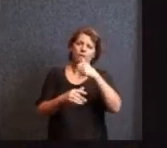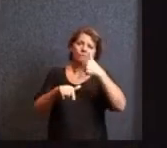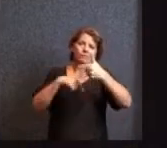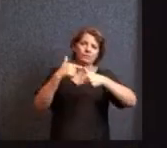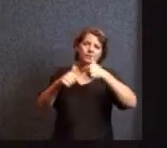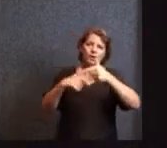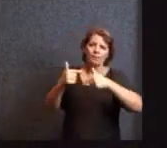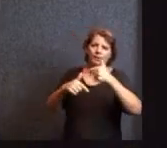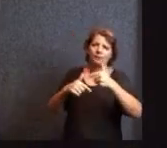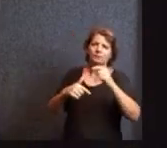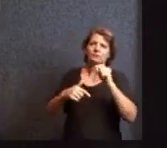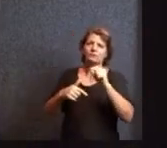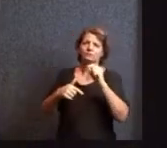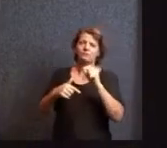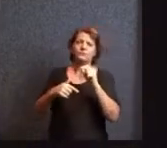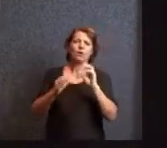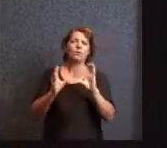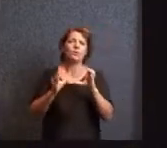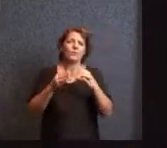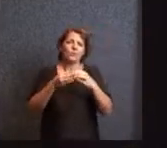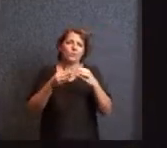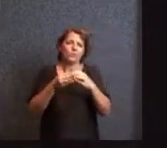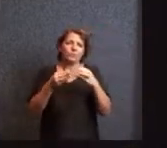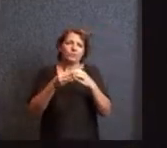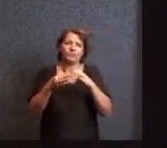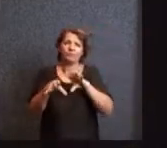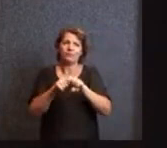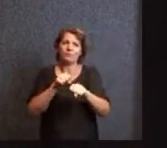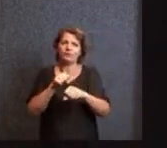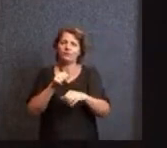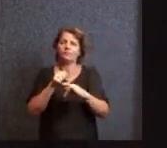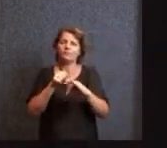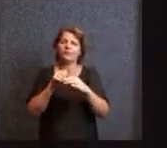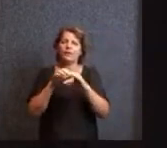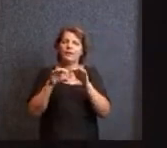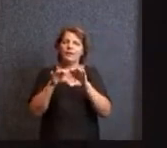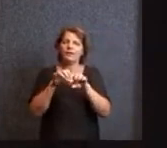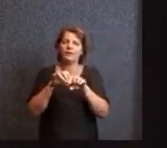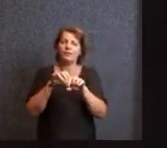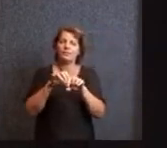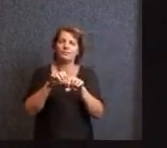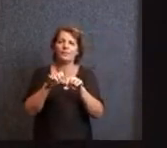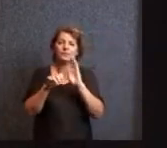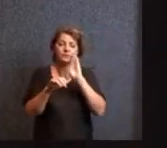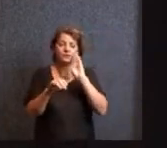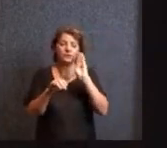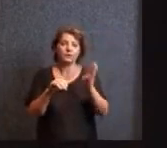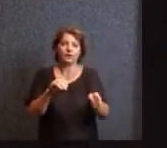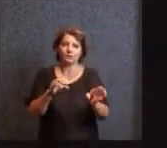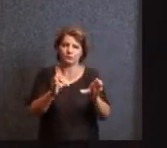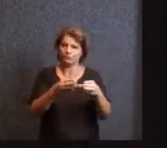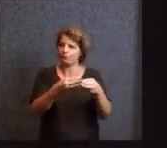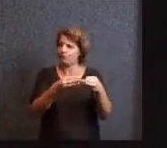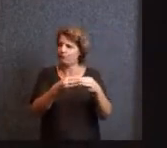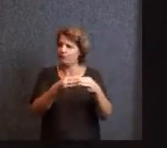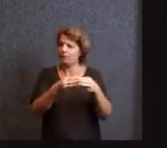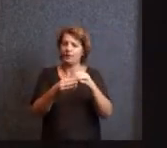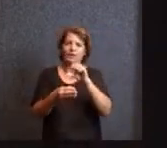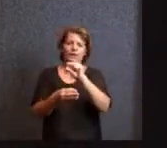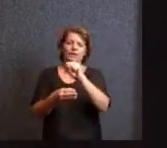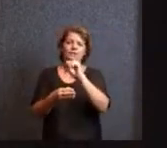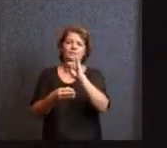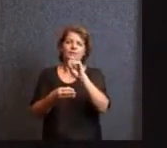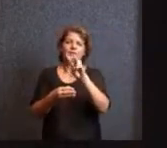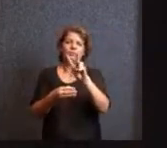fazer, ele vai ter um grupo de formação, vai ter a orientação do grupo direto que a Silvia coordena, eles